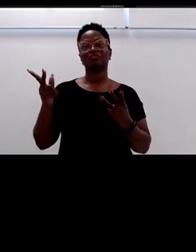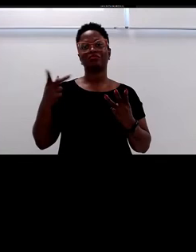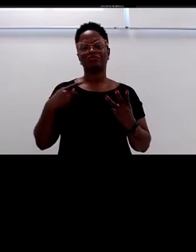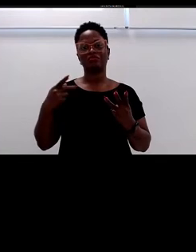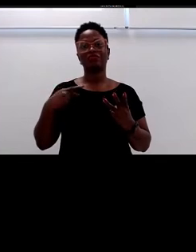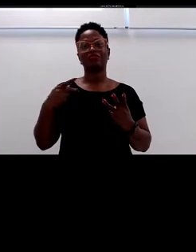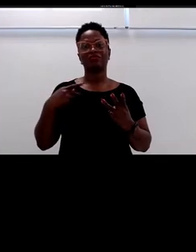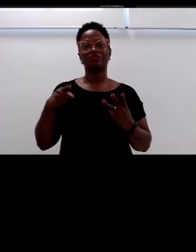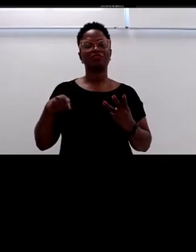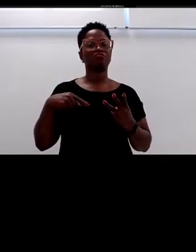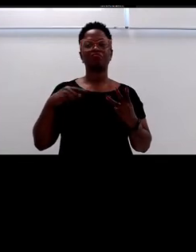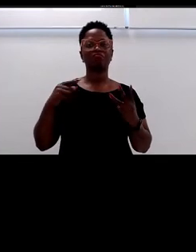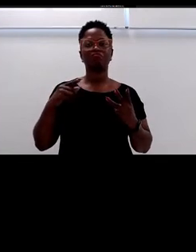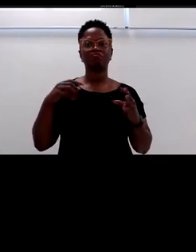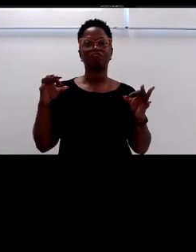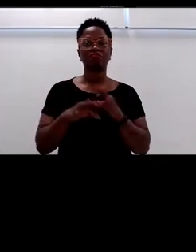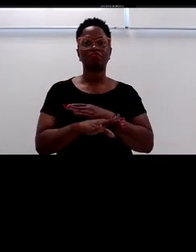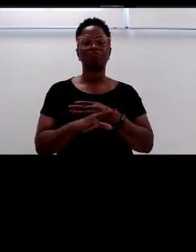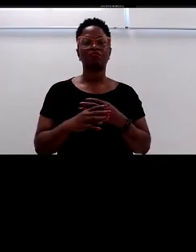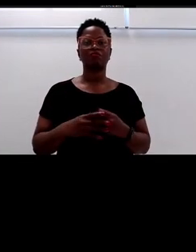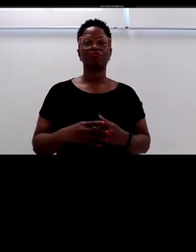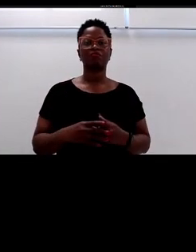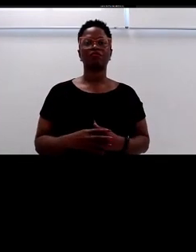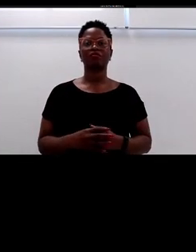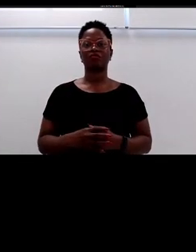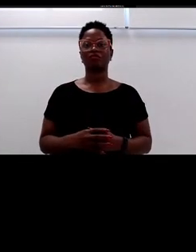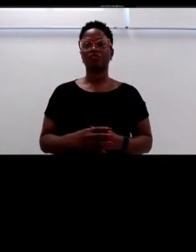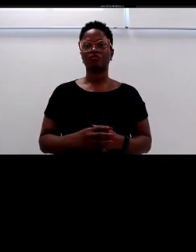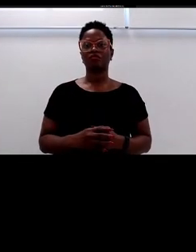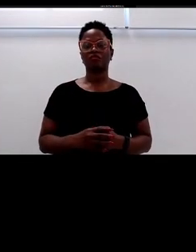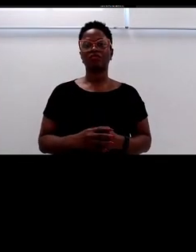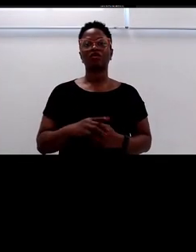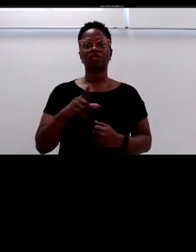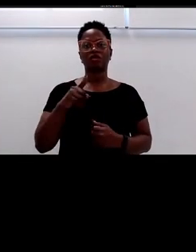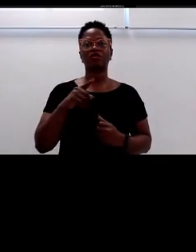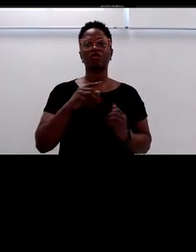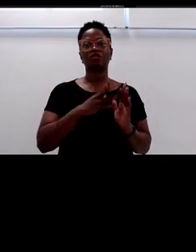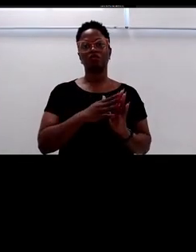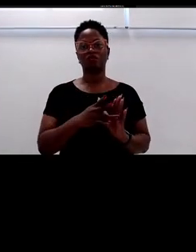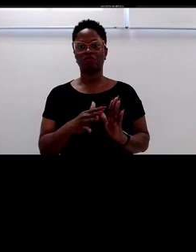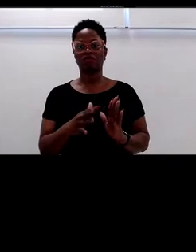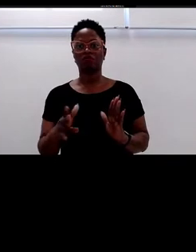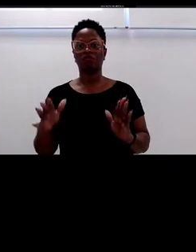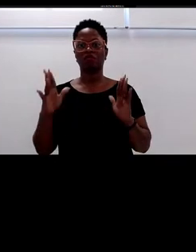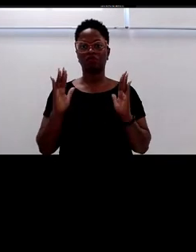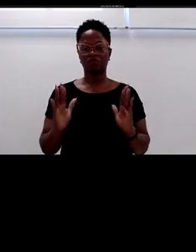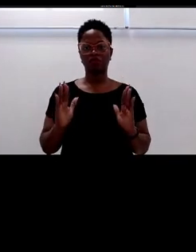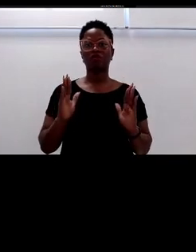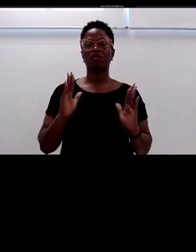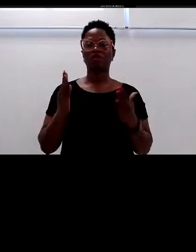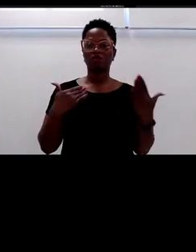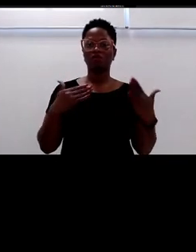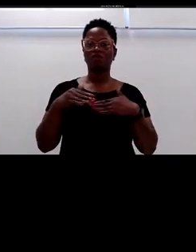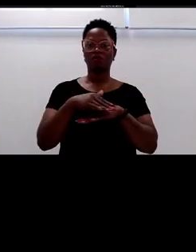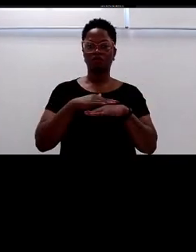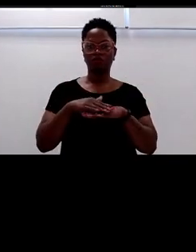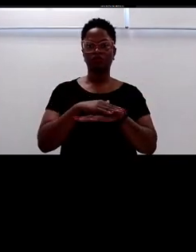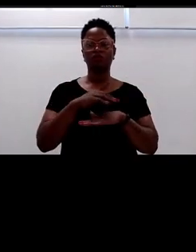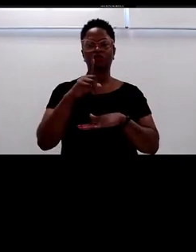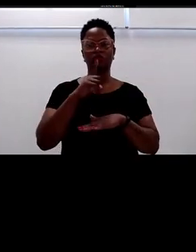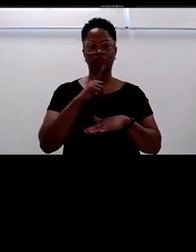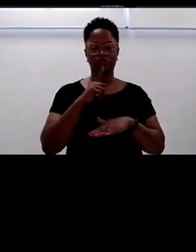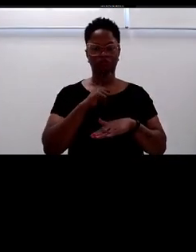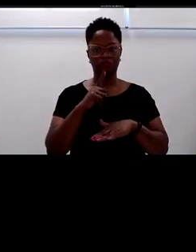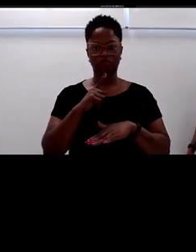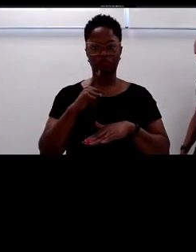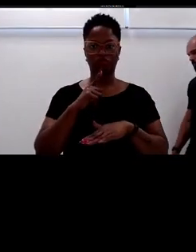assim. E o bonito é esse percurso, esse diálogo teu com o trabalho que está